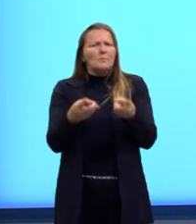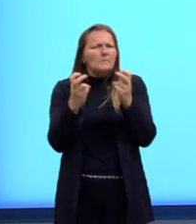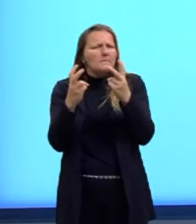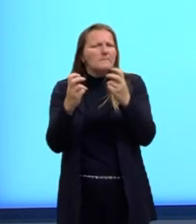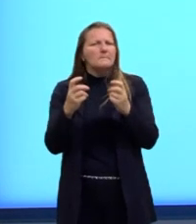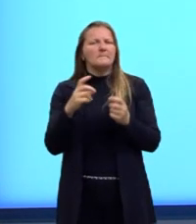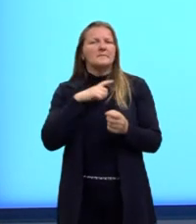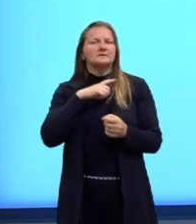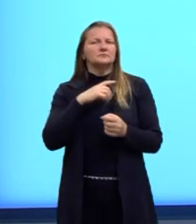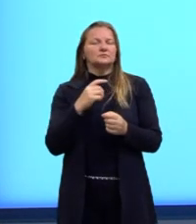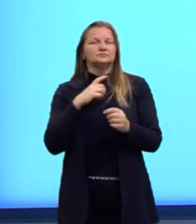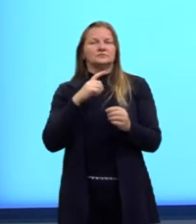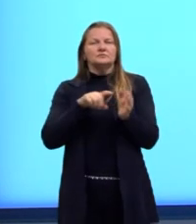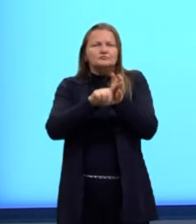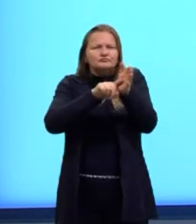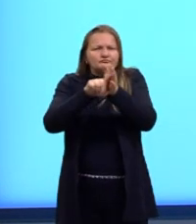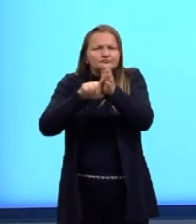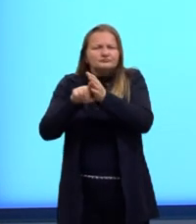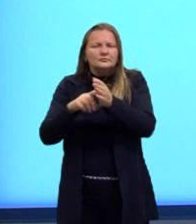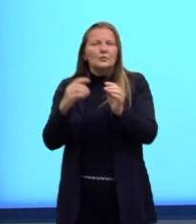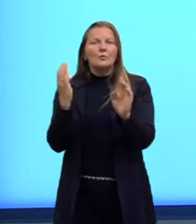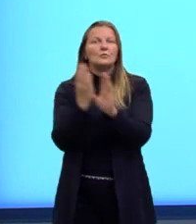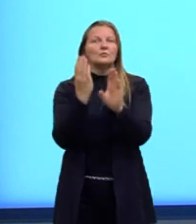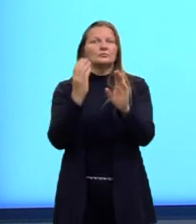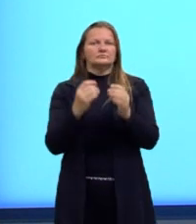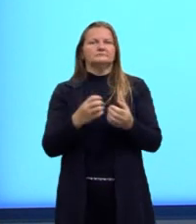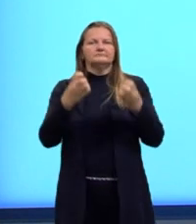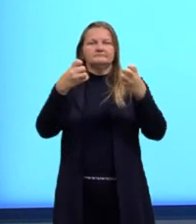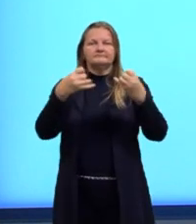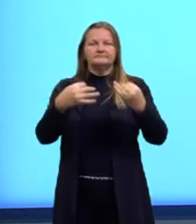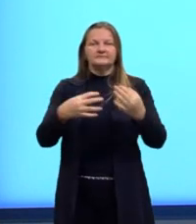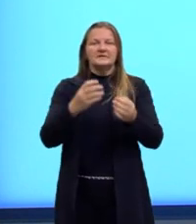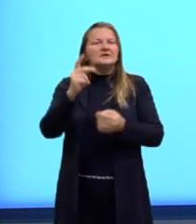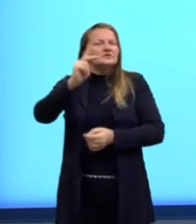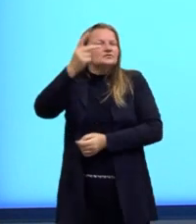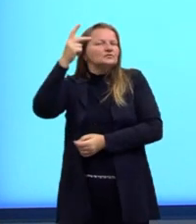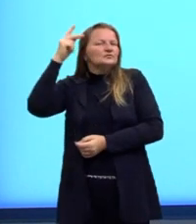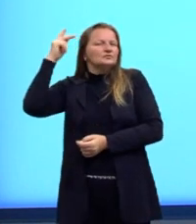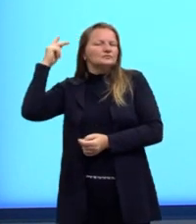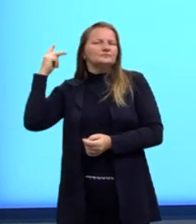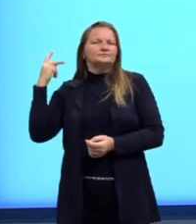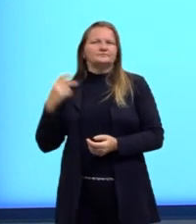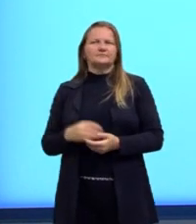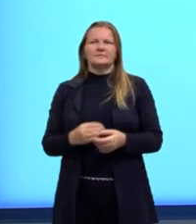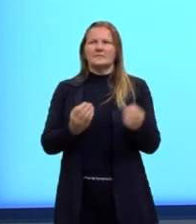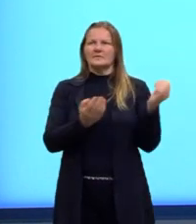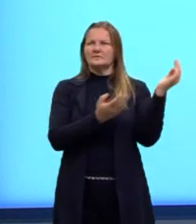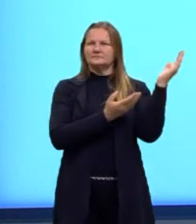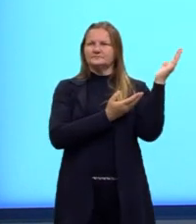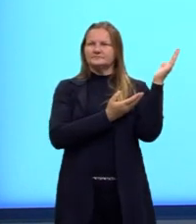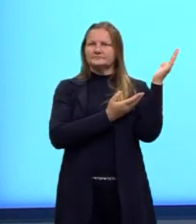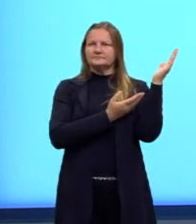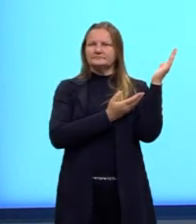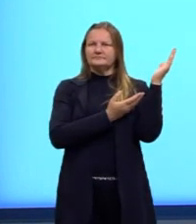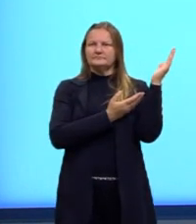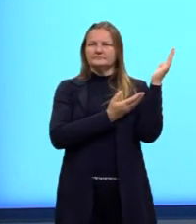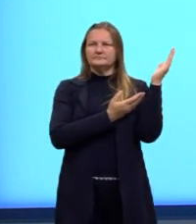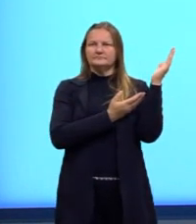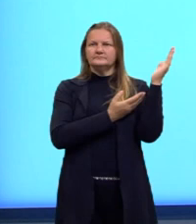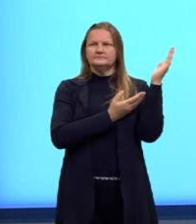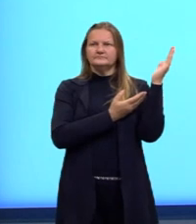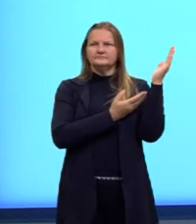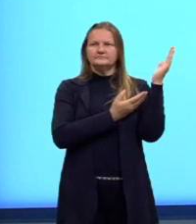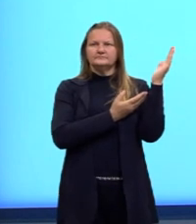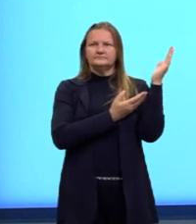que existia, né, o eletromagnetismo? Tá? Então, Hans Christian Oster, é um nome um pouco complicado, né,